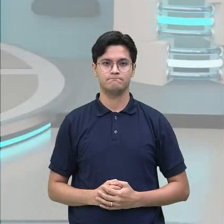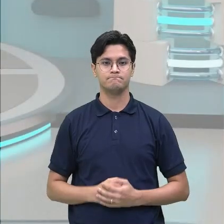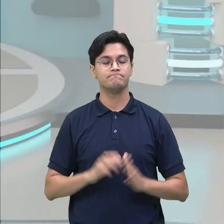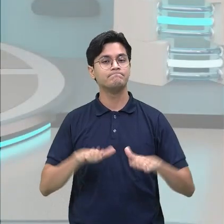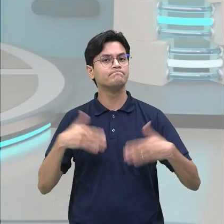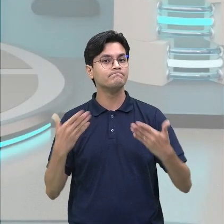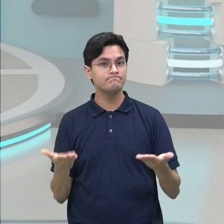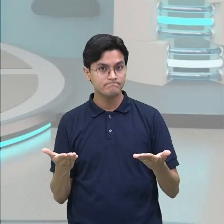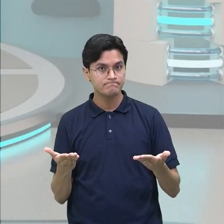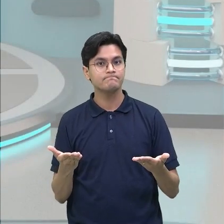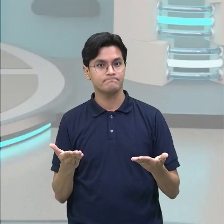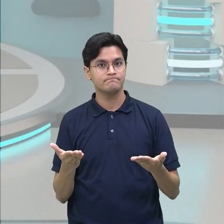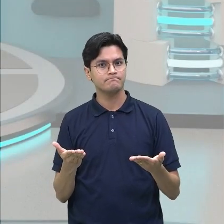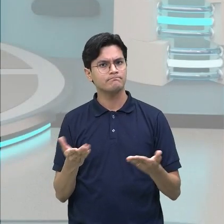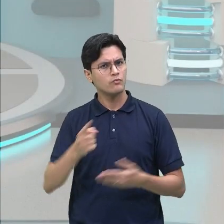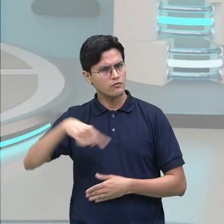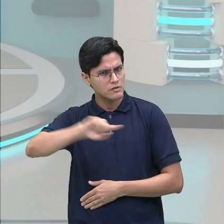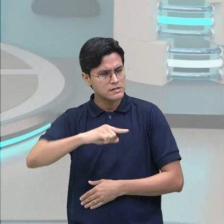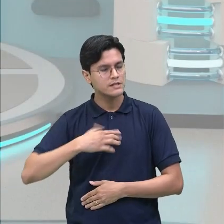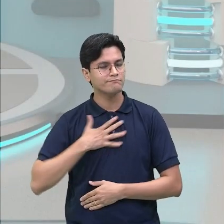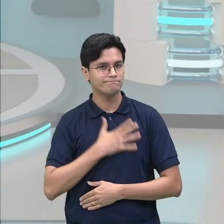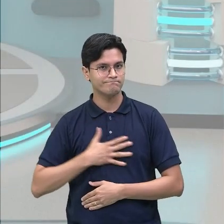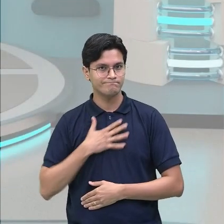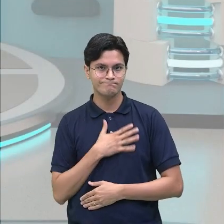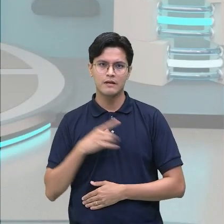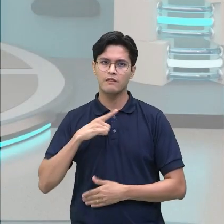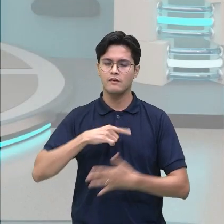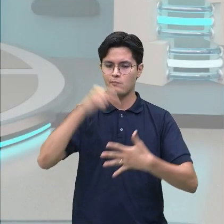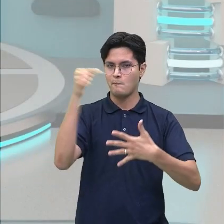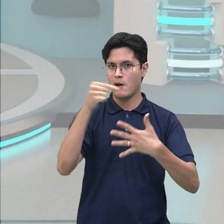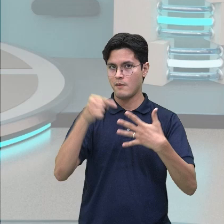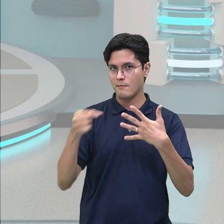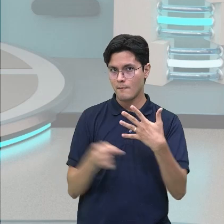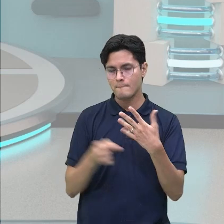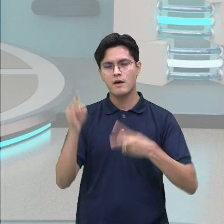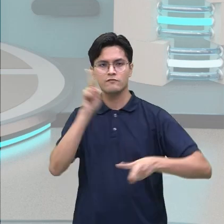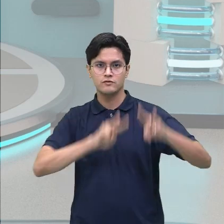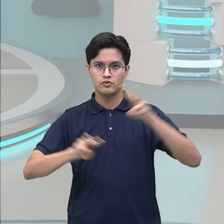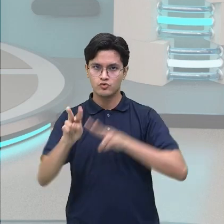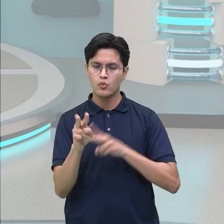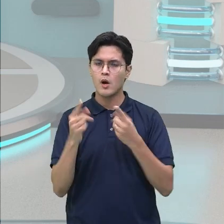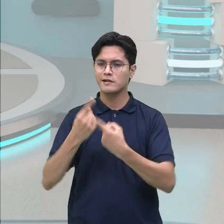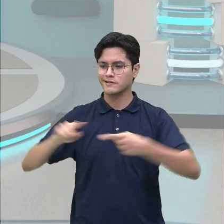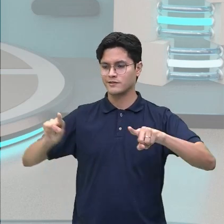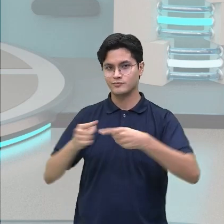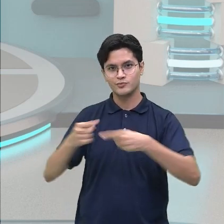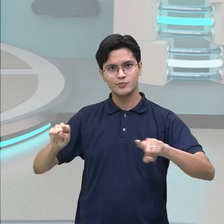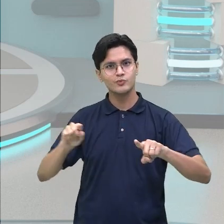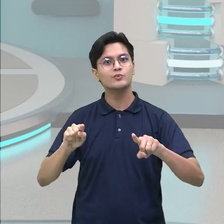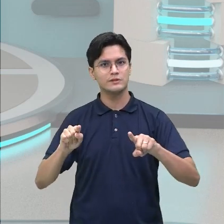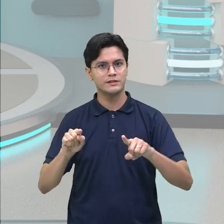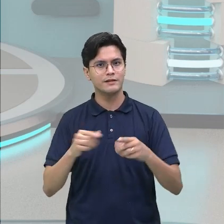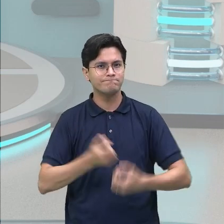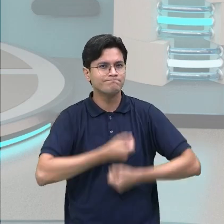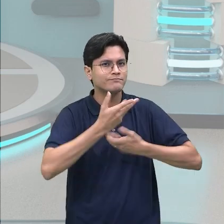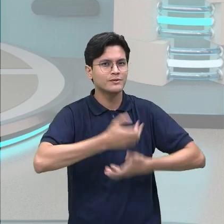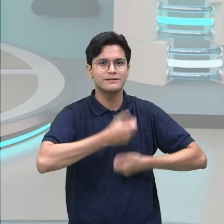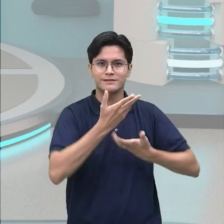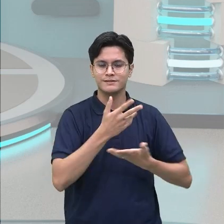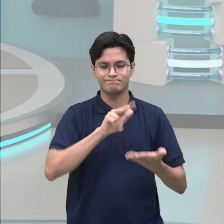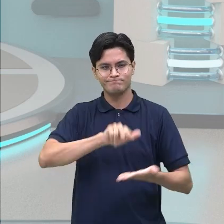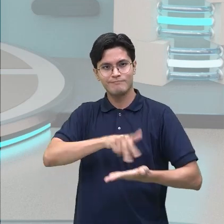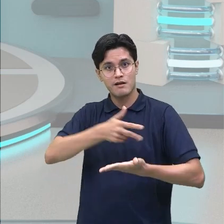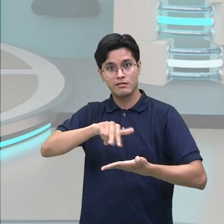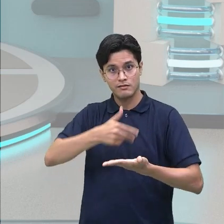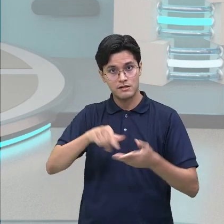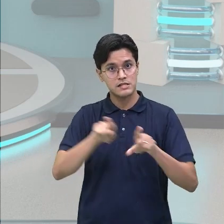Muito bem, então, gostaram? Né? Os elementos visuais, a música, a dança, a poesia, certo? As linhas,